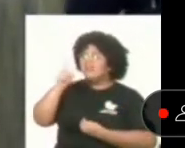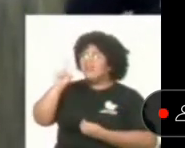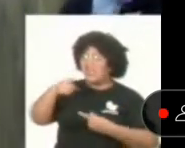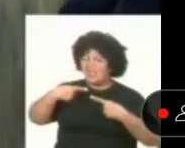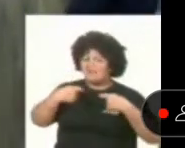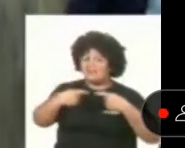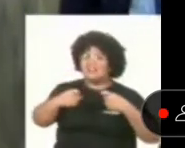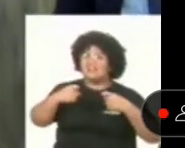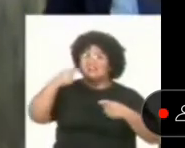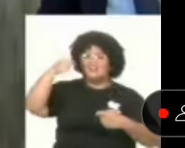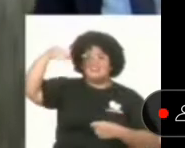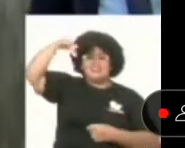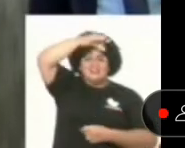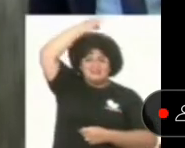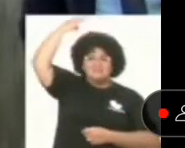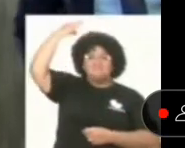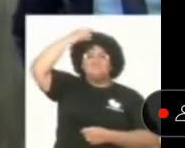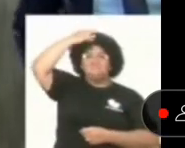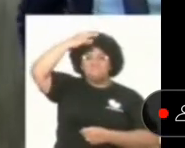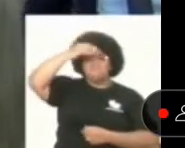espiritual.